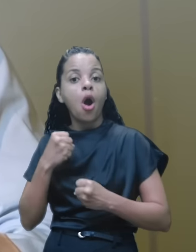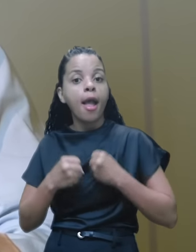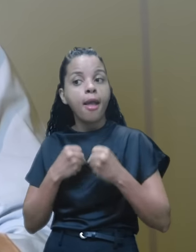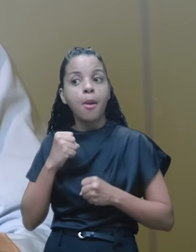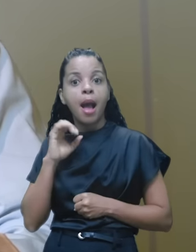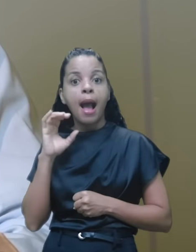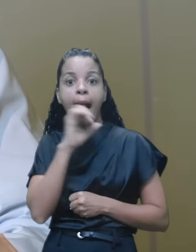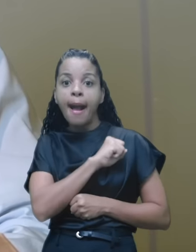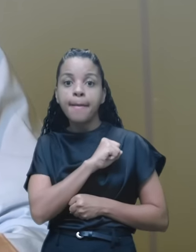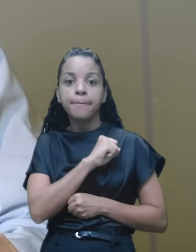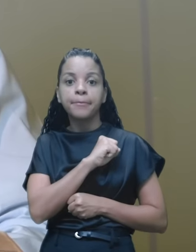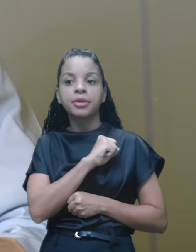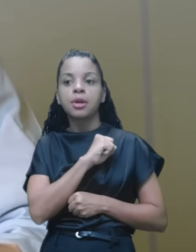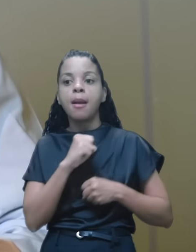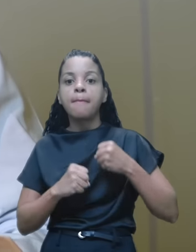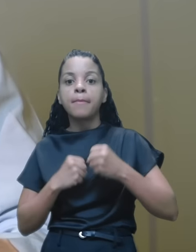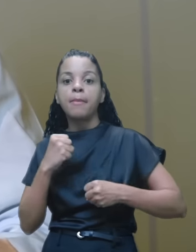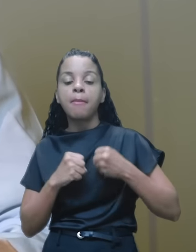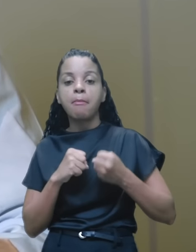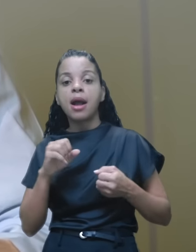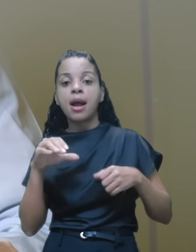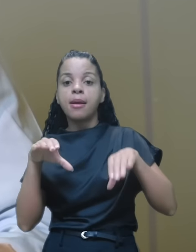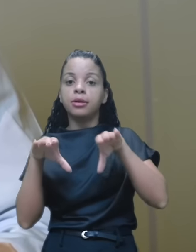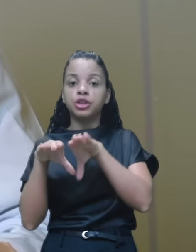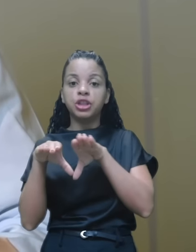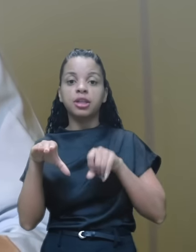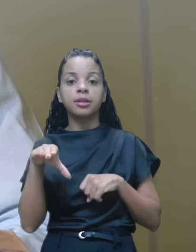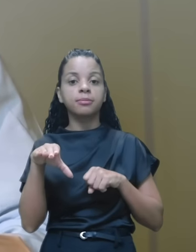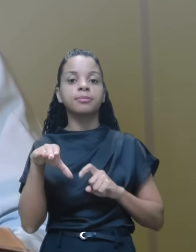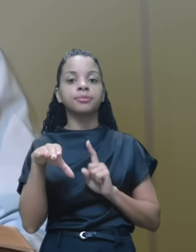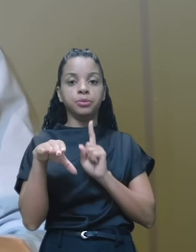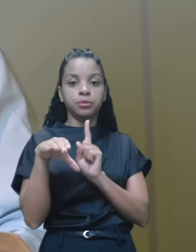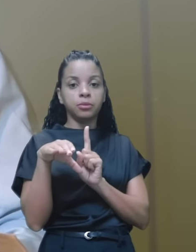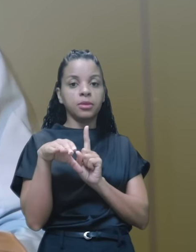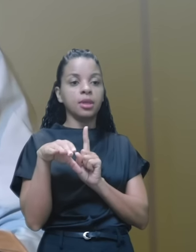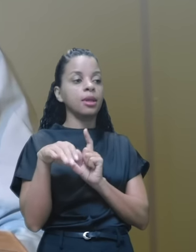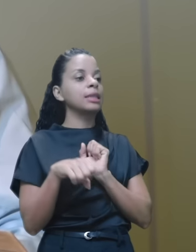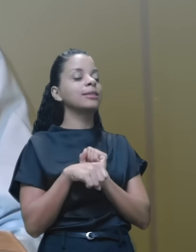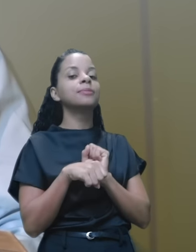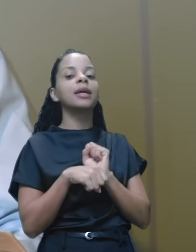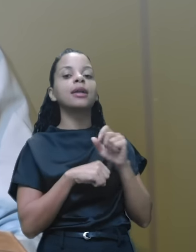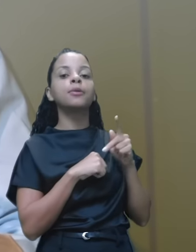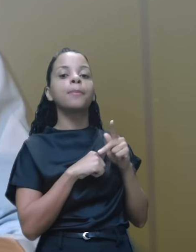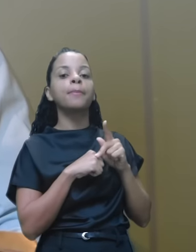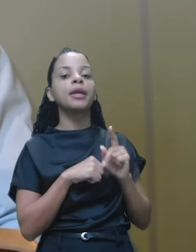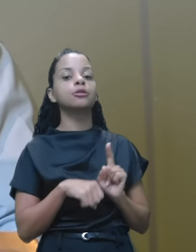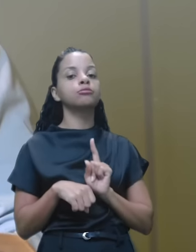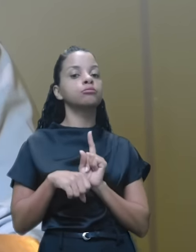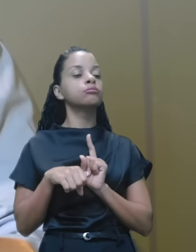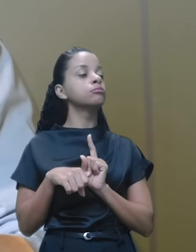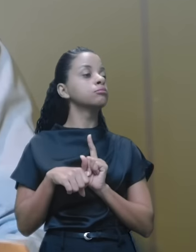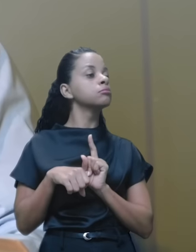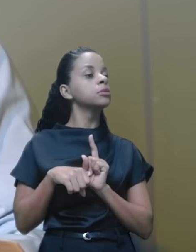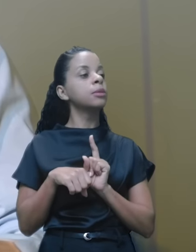Pedro, mas aí ele espera ali na porta para que Pedro então chegasse, aí de certa forma assim um